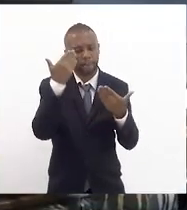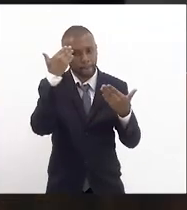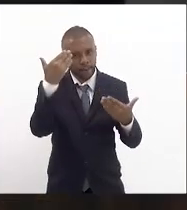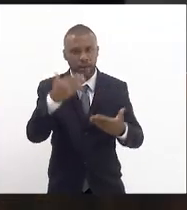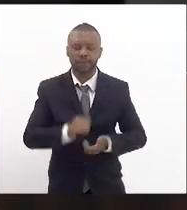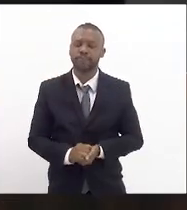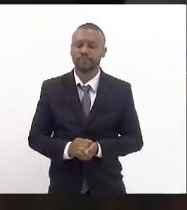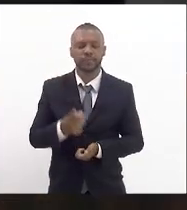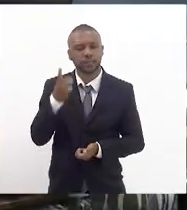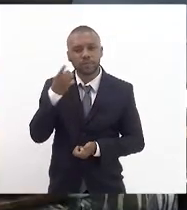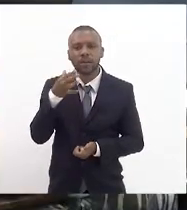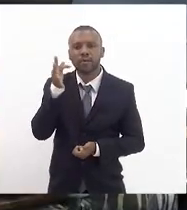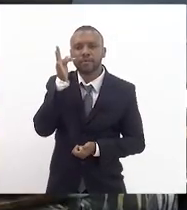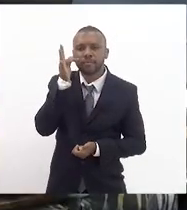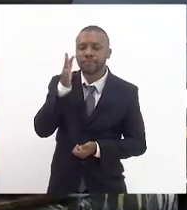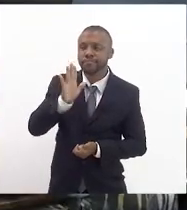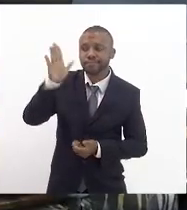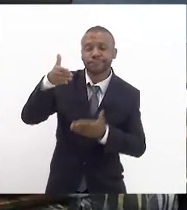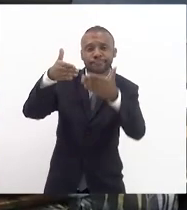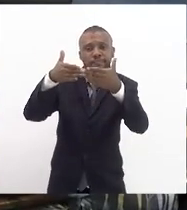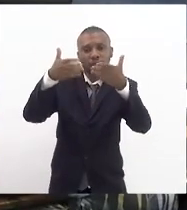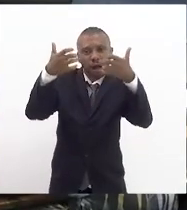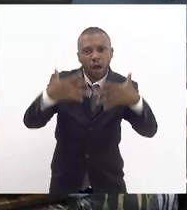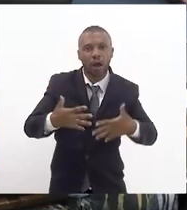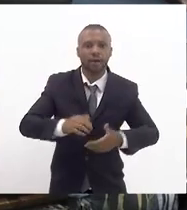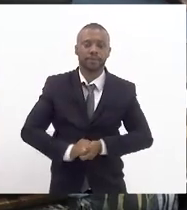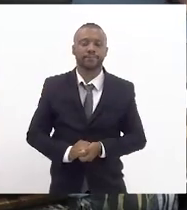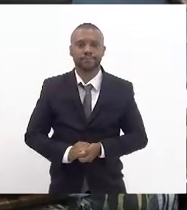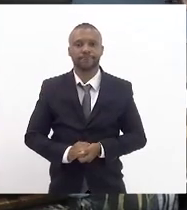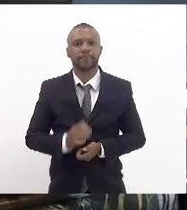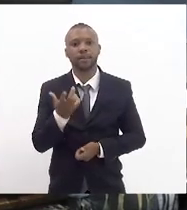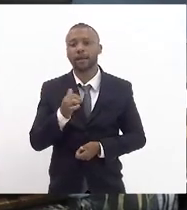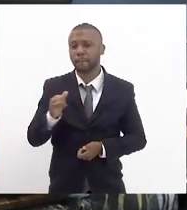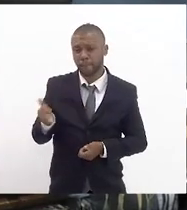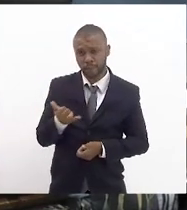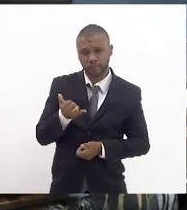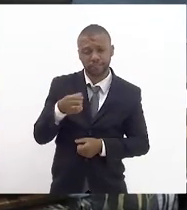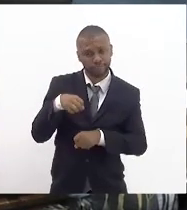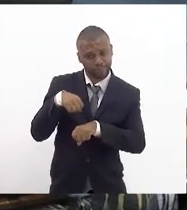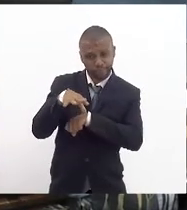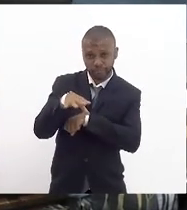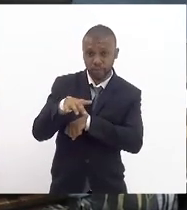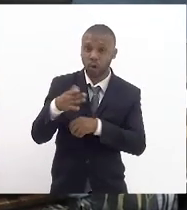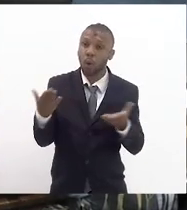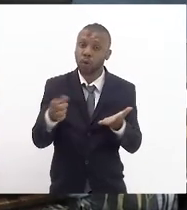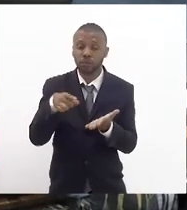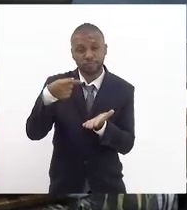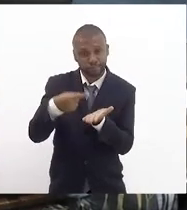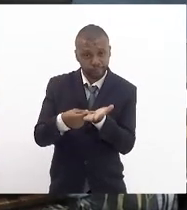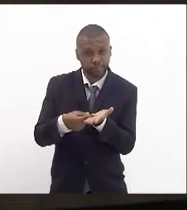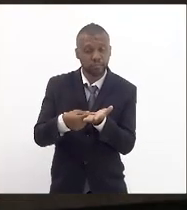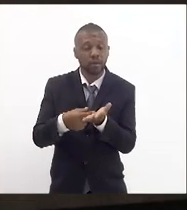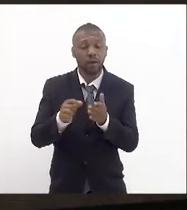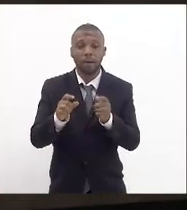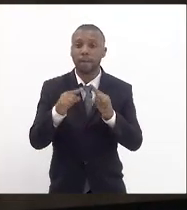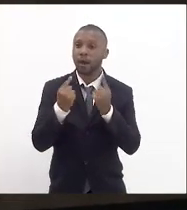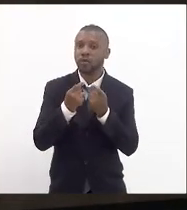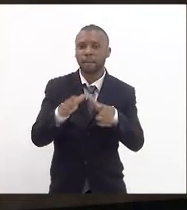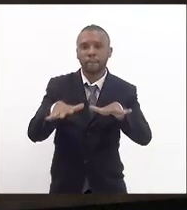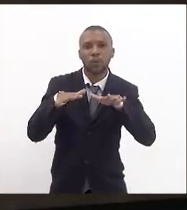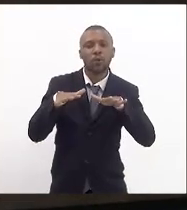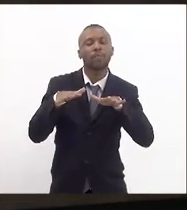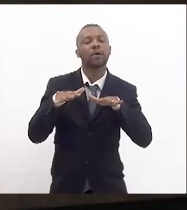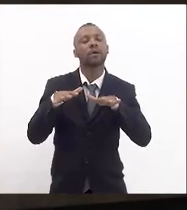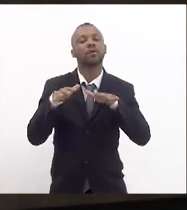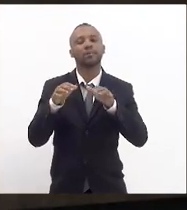Flávio Serafim. Pela ordem, presidente. Quero destacar que hoje a gente fez uma audiência pública da Frente Parlamentar em Defesa da